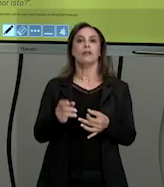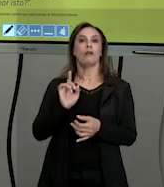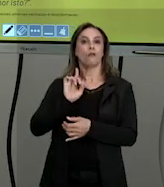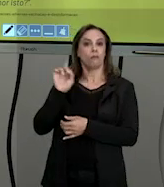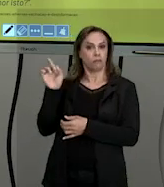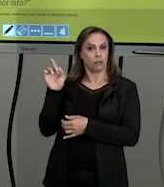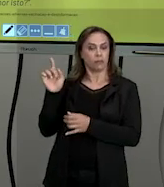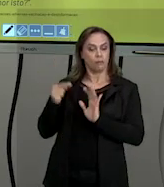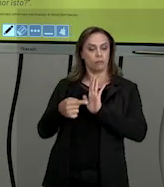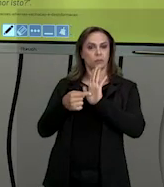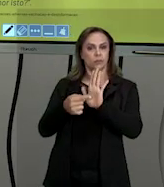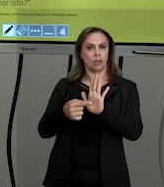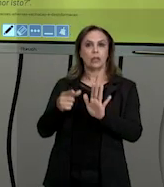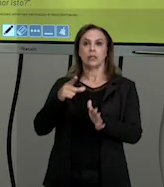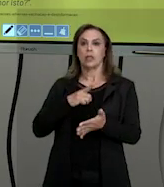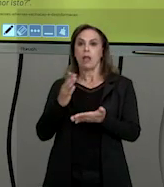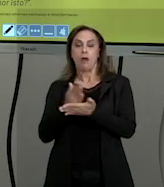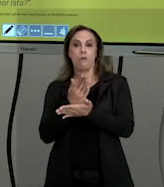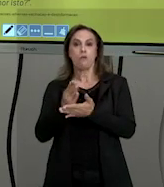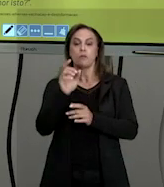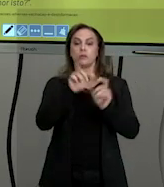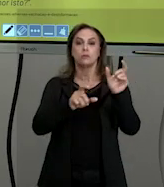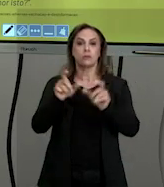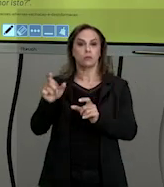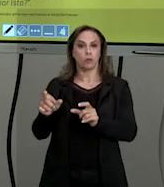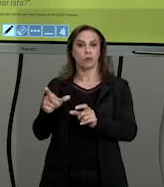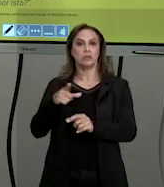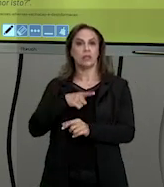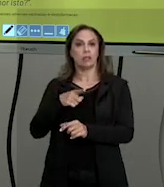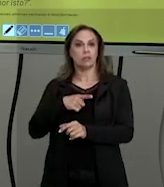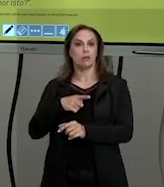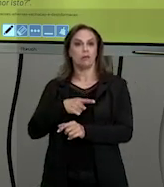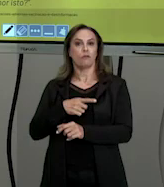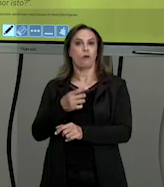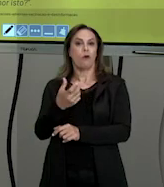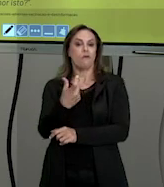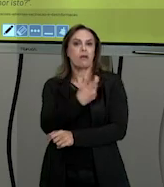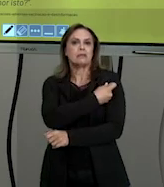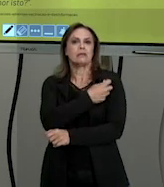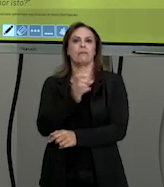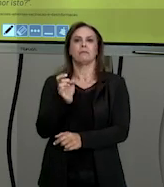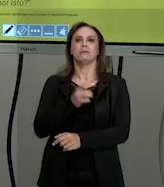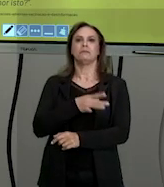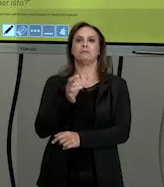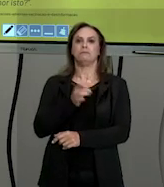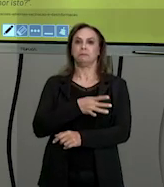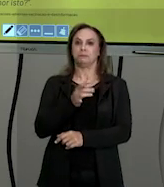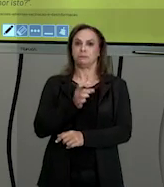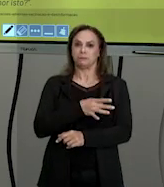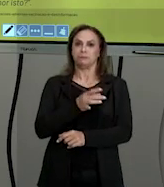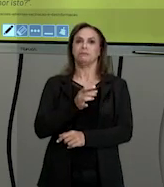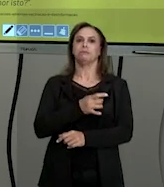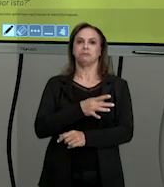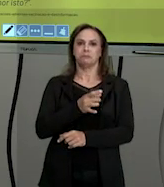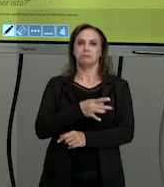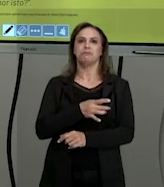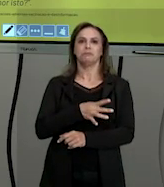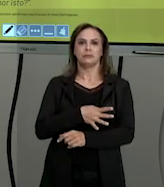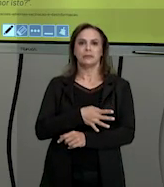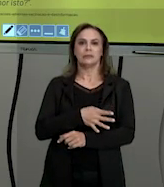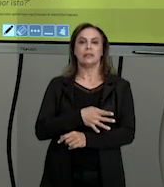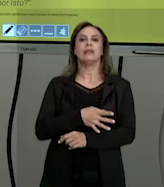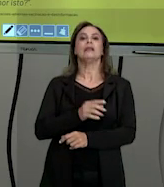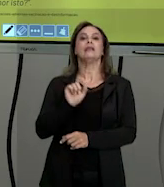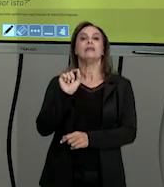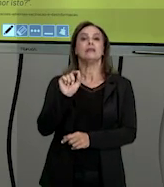estão com uma hesitação vacinal, ou seja, que estão com medo de tomar a vacina. E esse medo de tomar